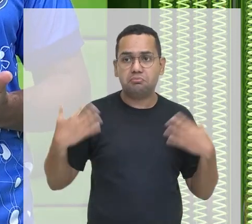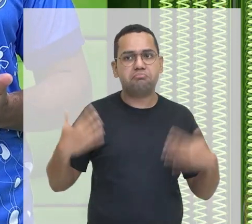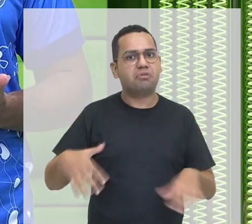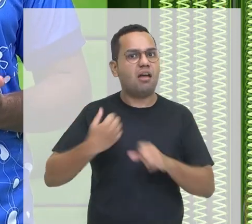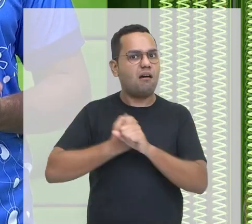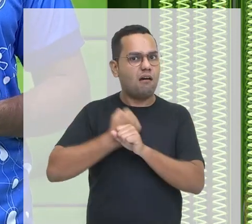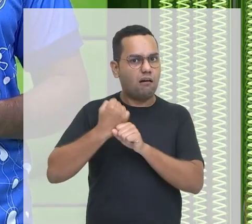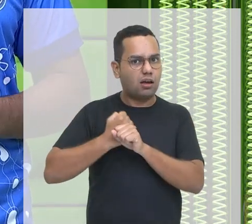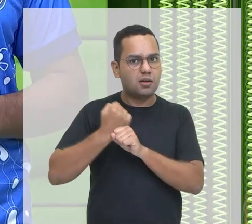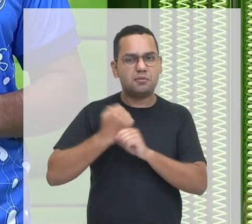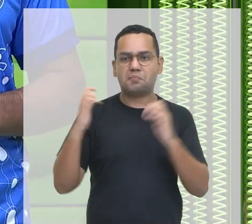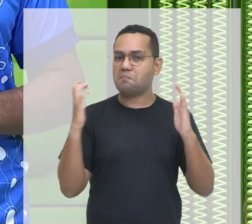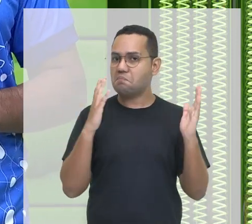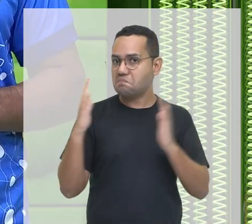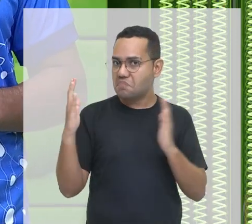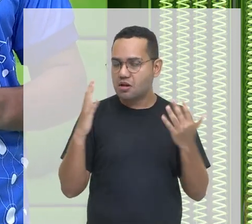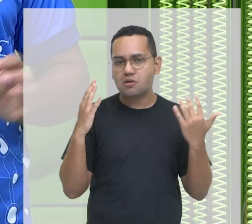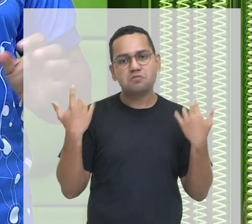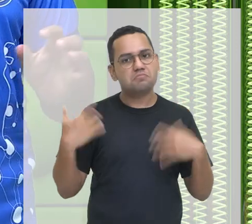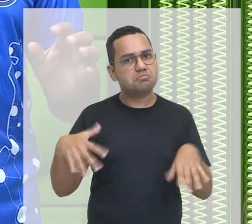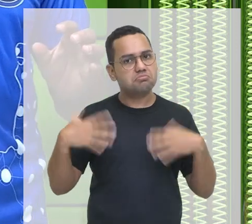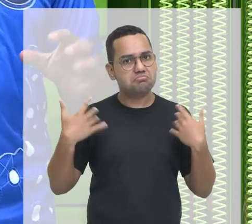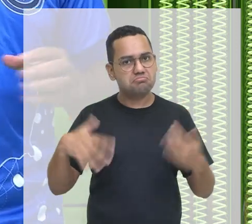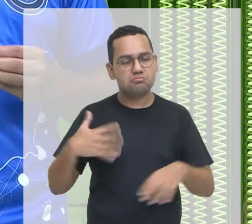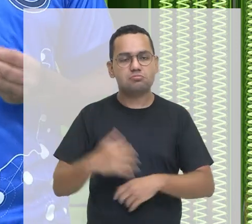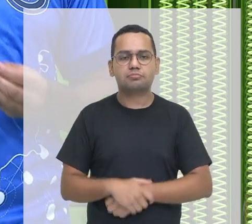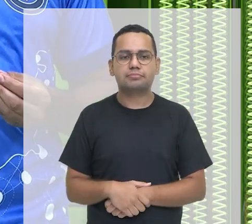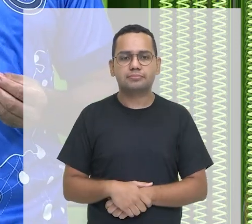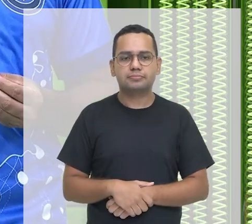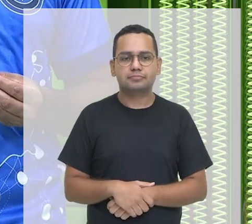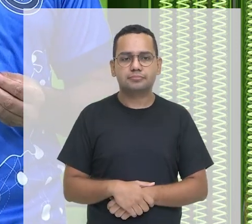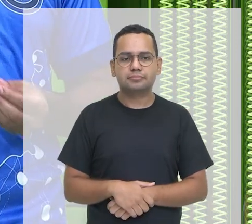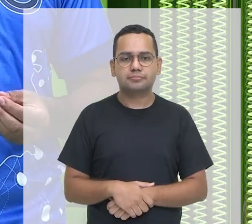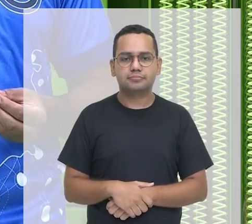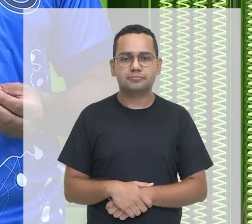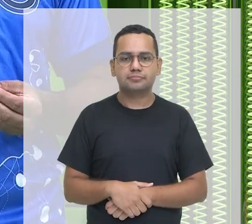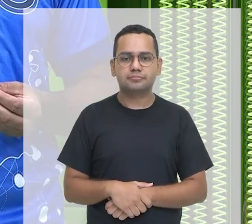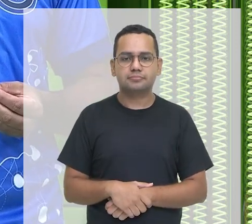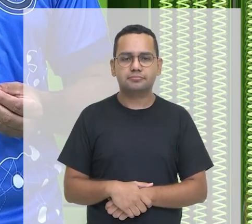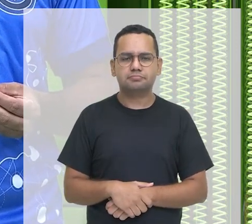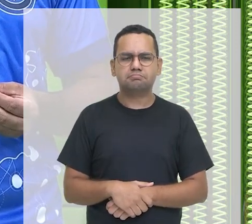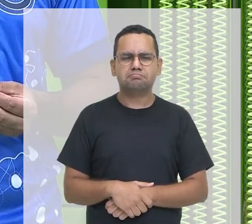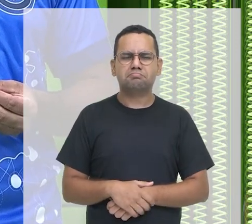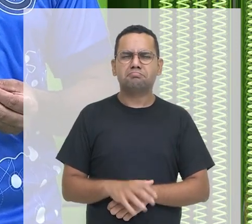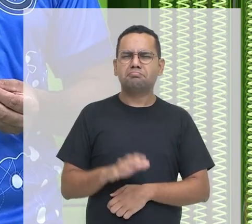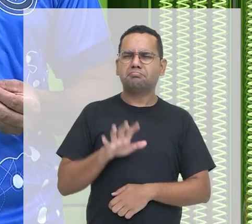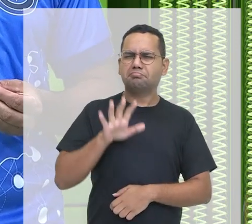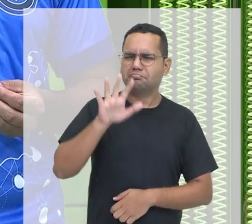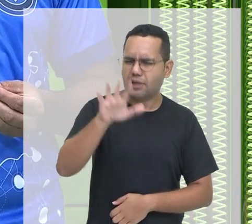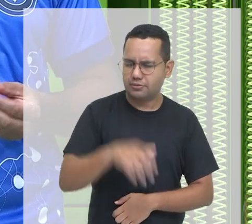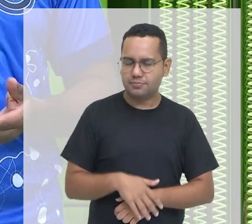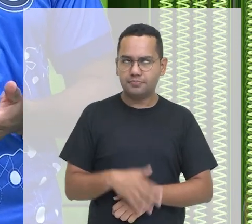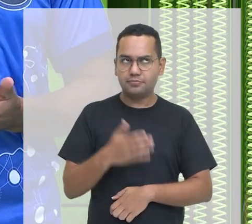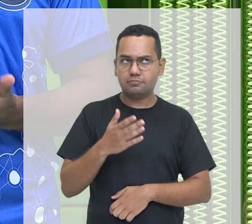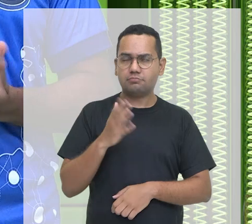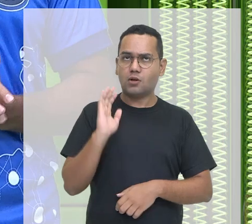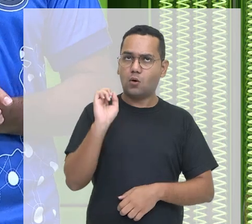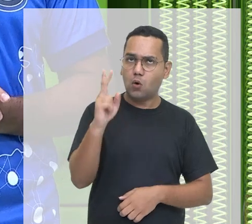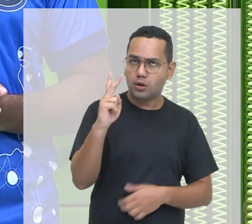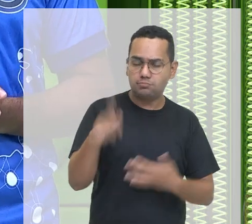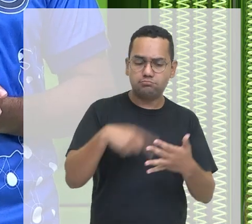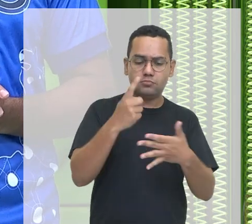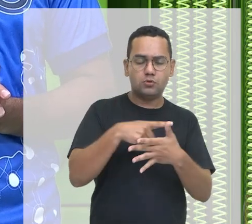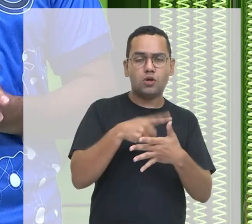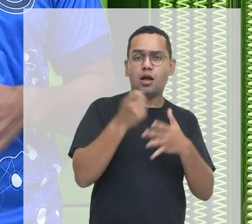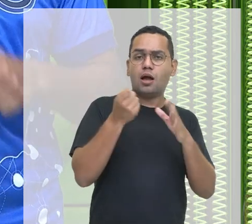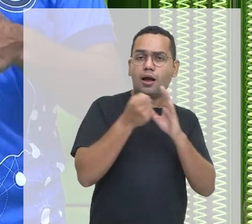tempo de vida muito, muito longo. Mas e aí, com relação ao tamanho? Já vimos a composição, já vimos temperatura. E com relação